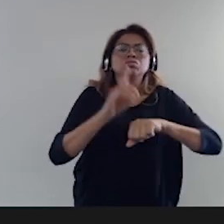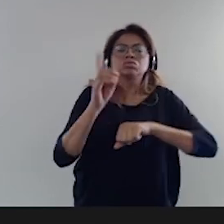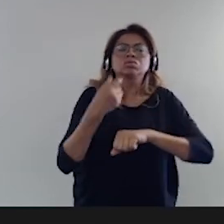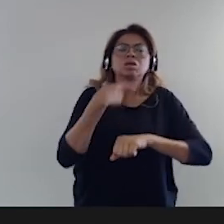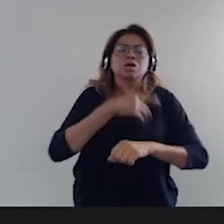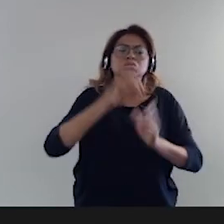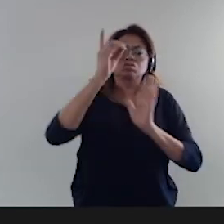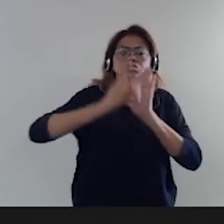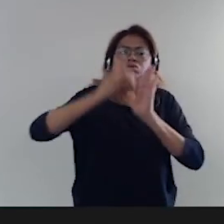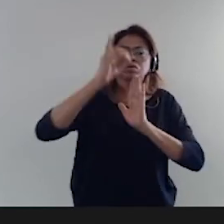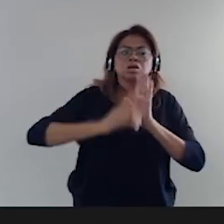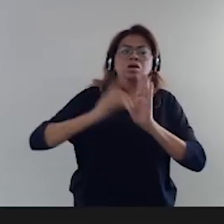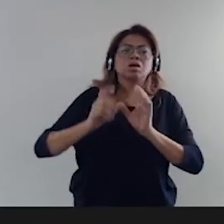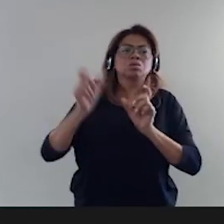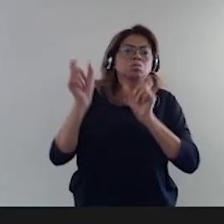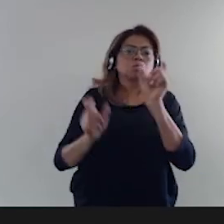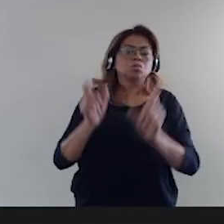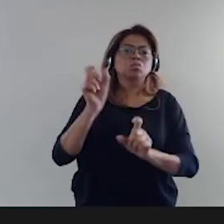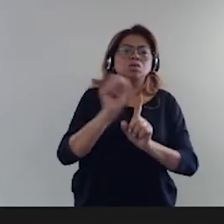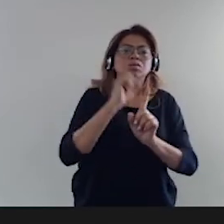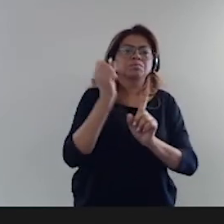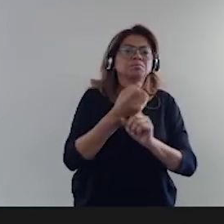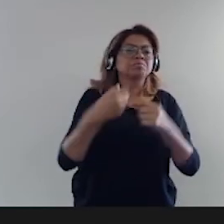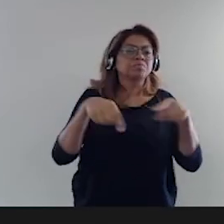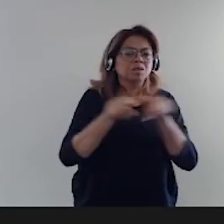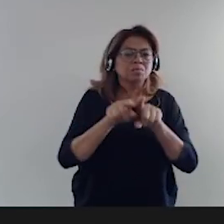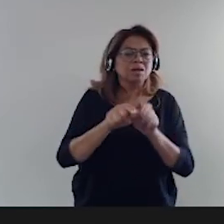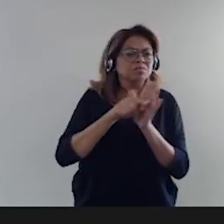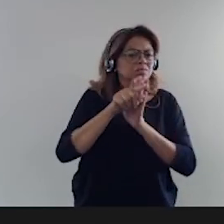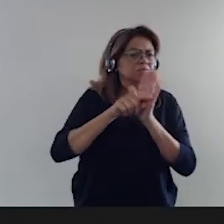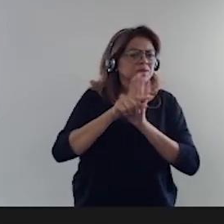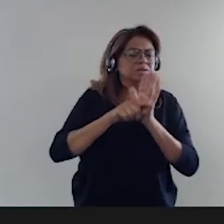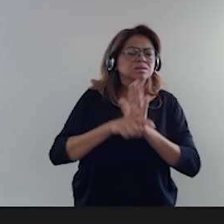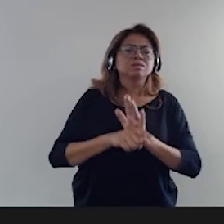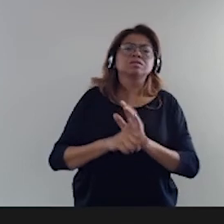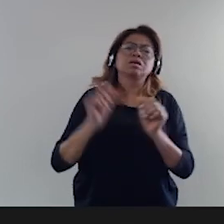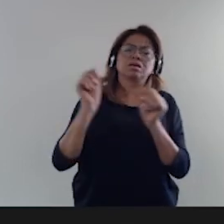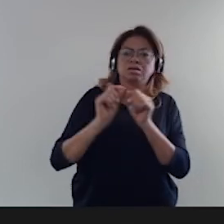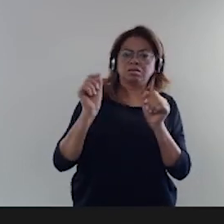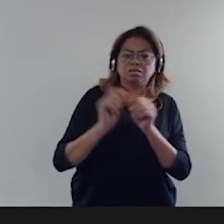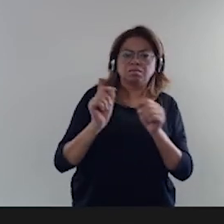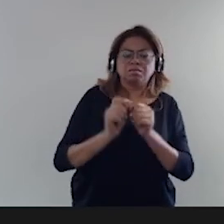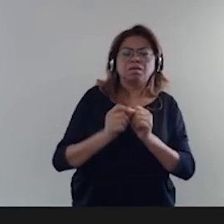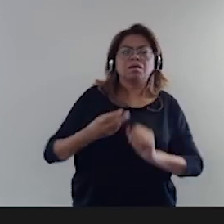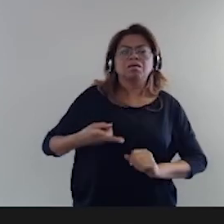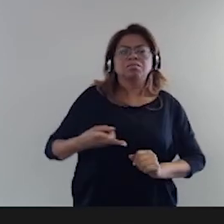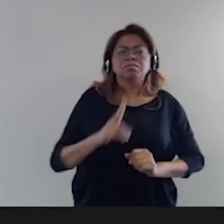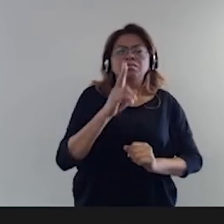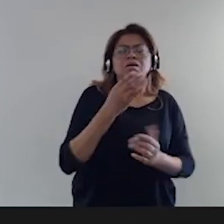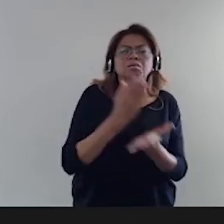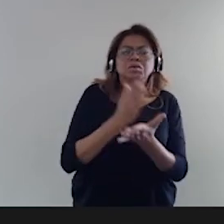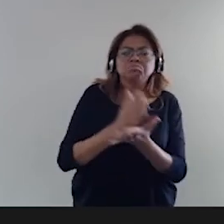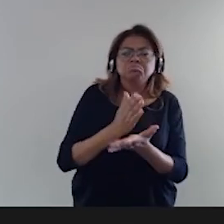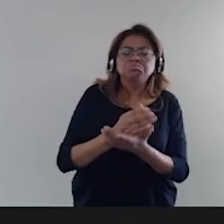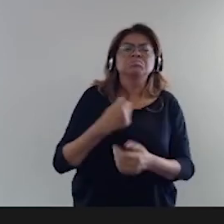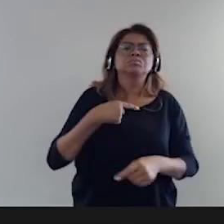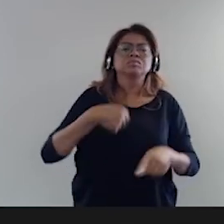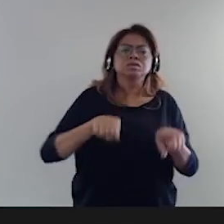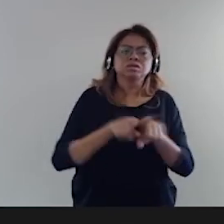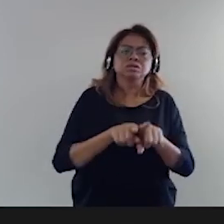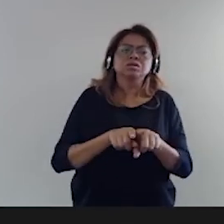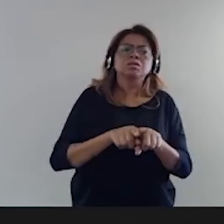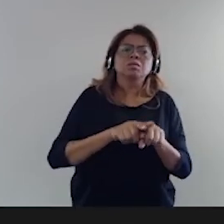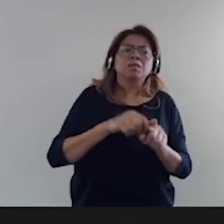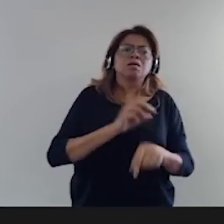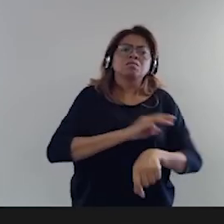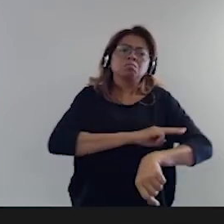Direito Público também na UERJ, como nas pesquisas que realiza de forma constante e